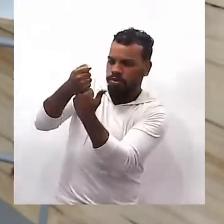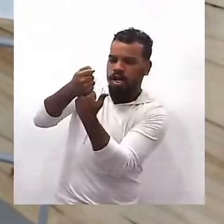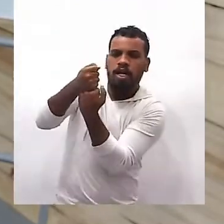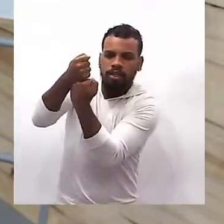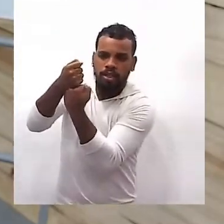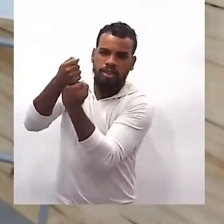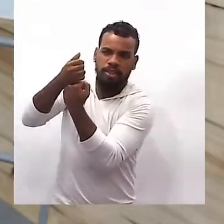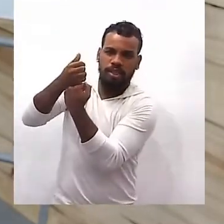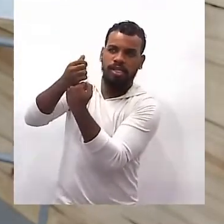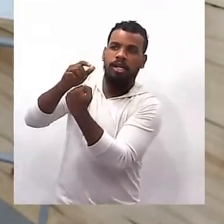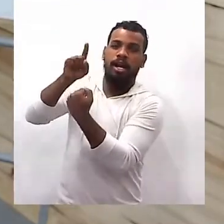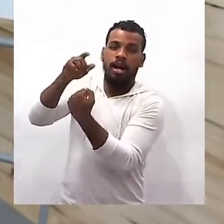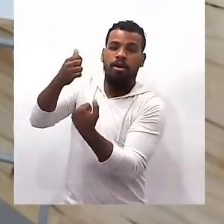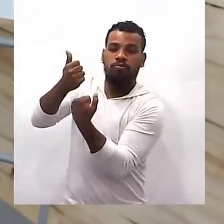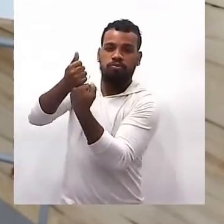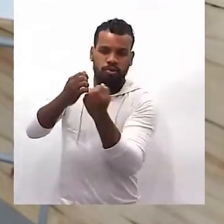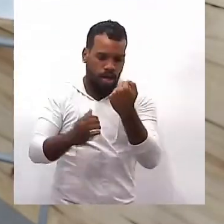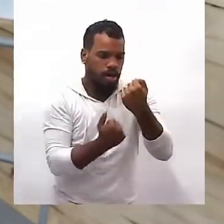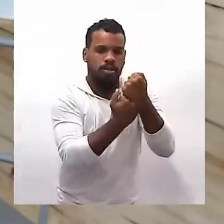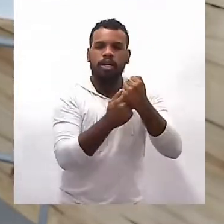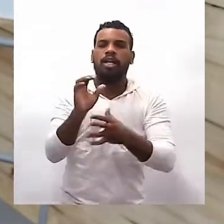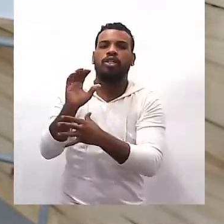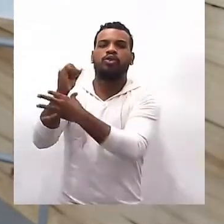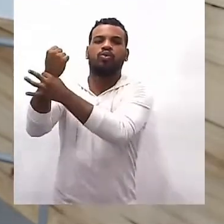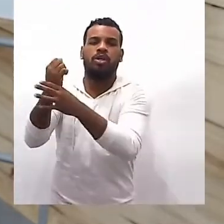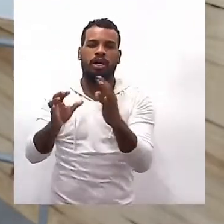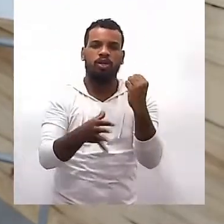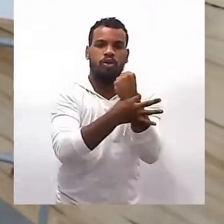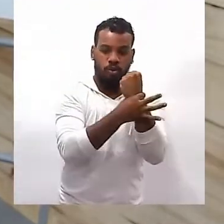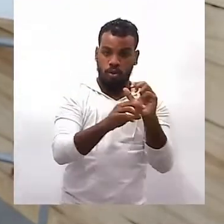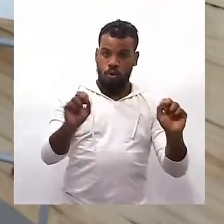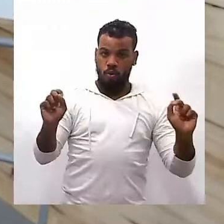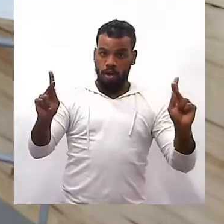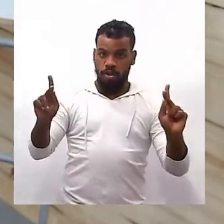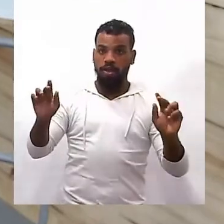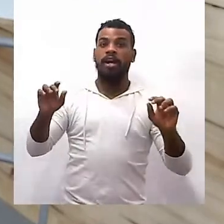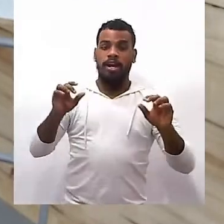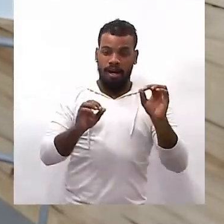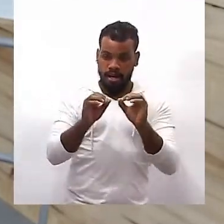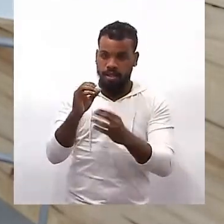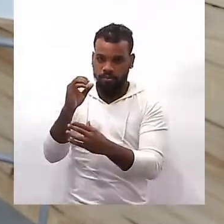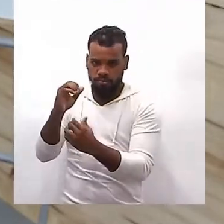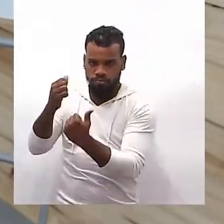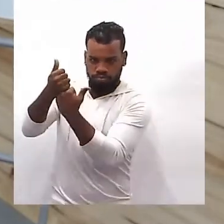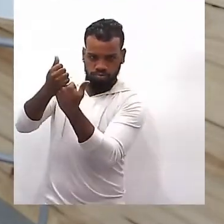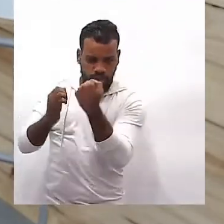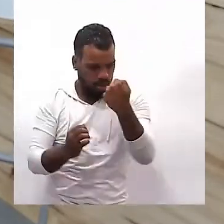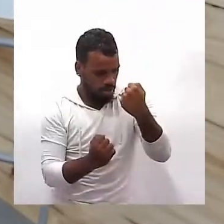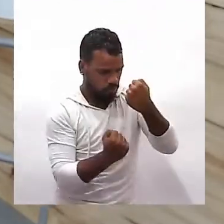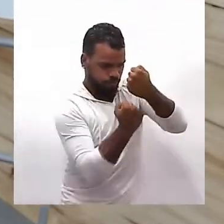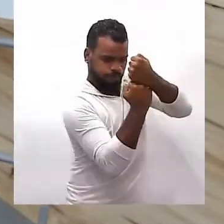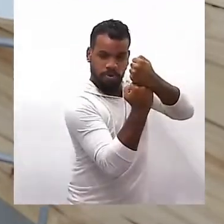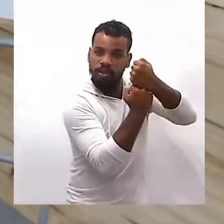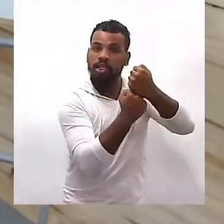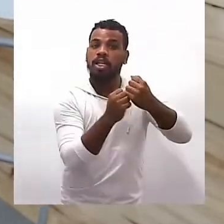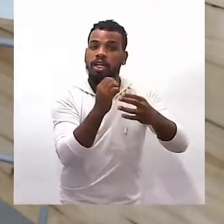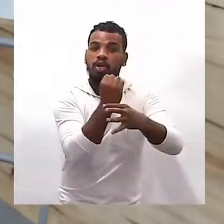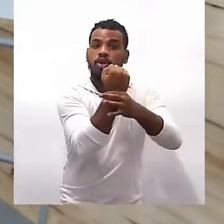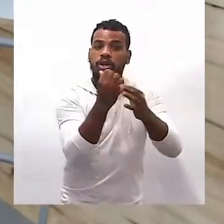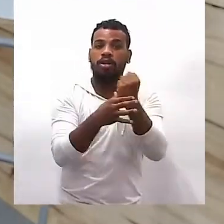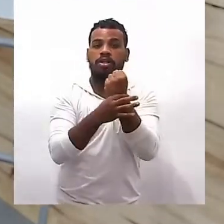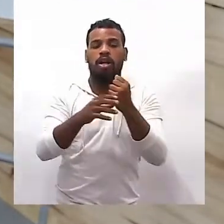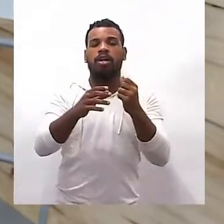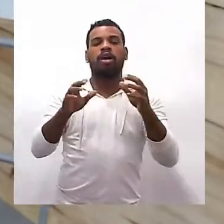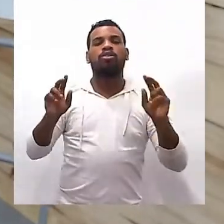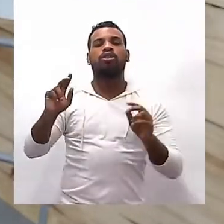prejudiquem a célula. Aí o NAD vai e segura. Aí quando o NAD pega os hidrogênios para segurar, ele vai transformar isso aqui em 2